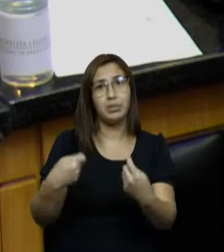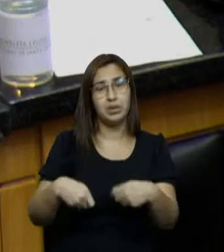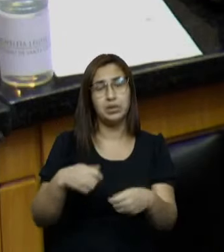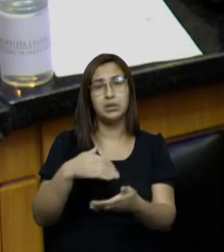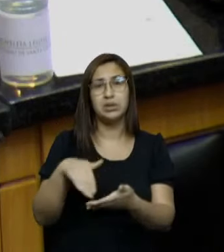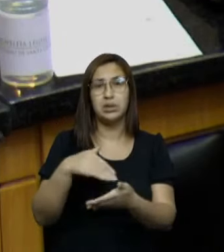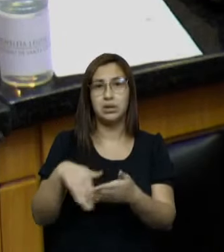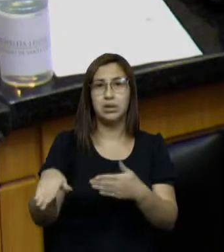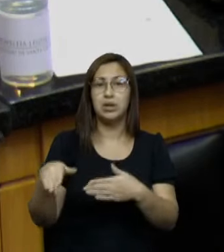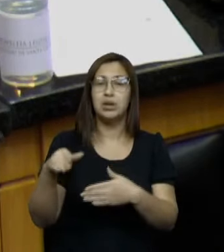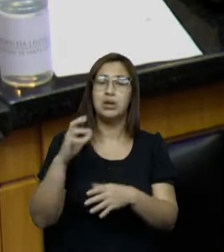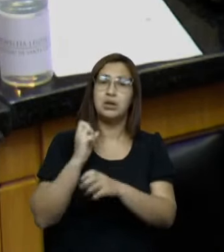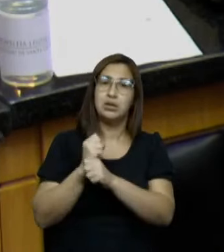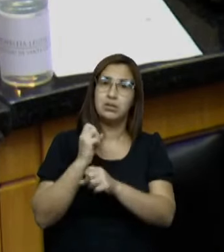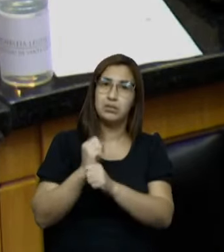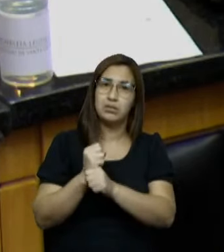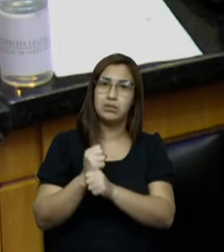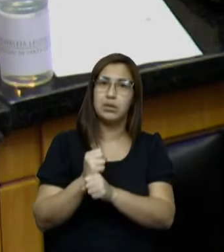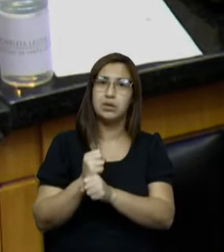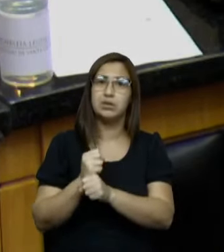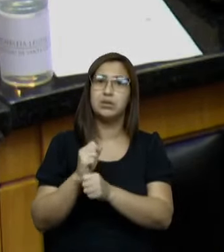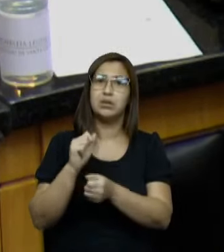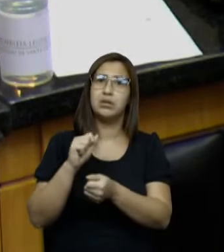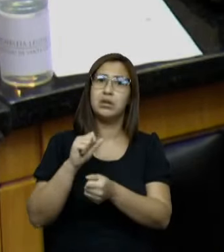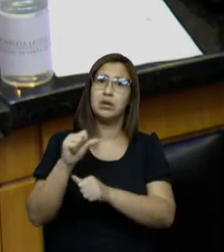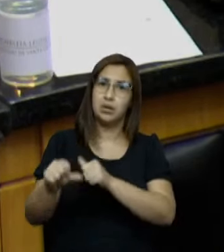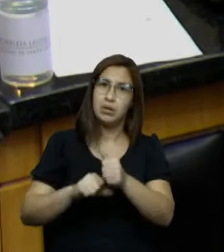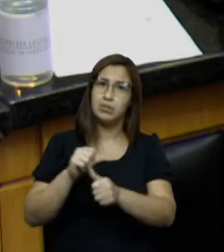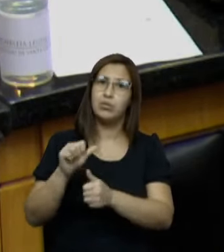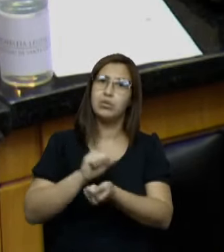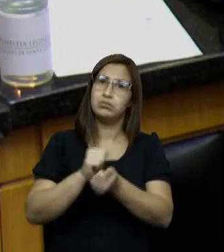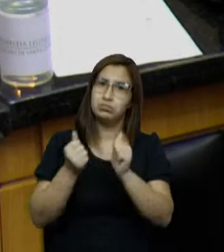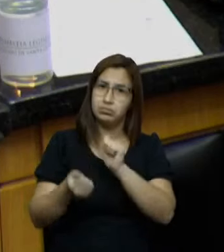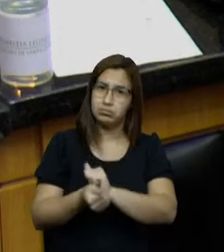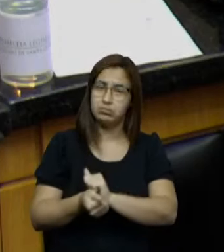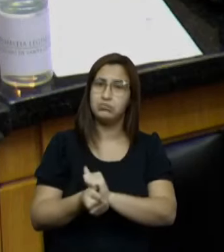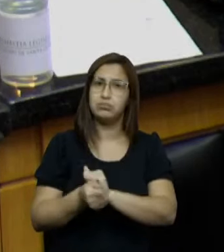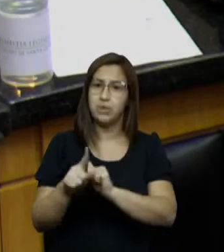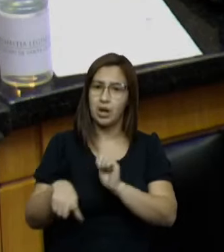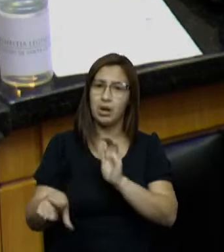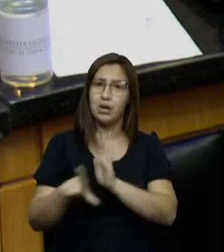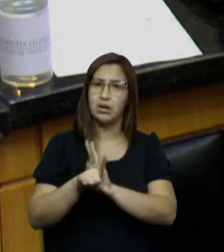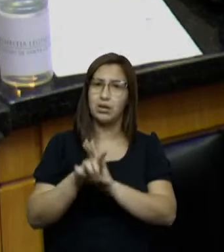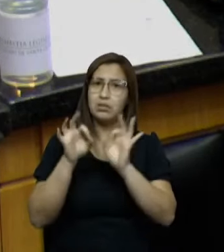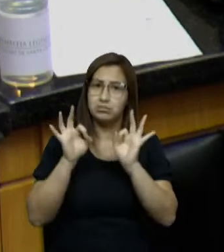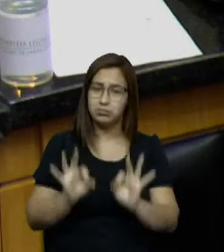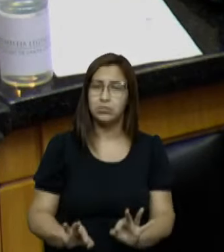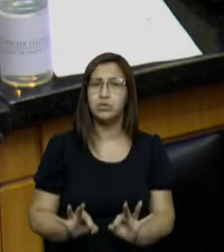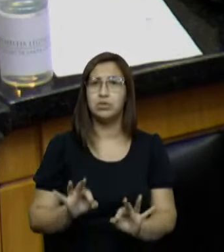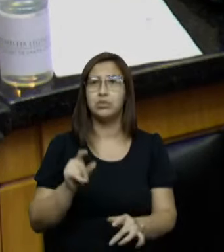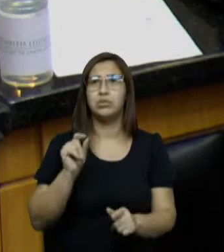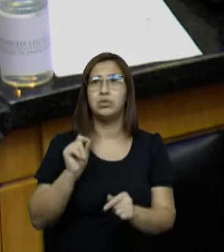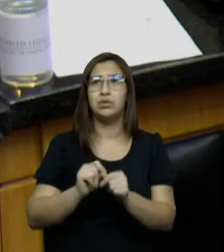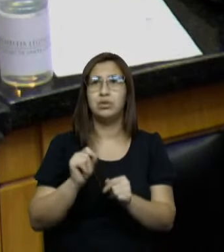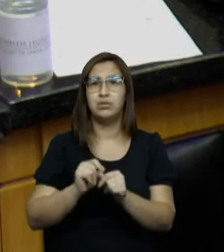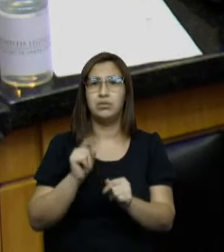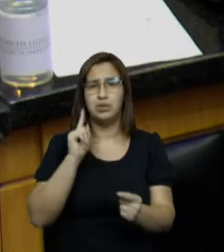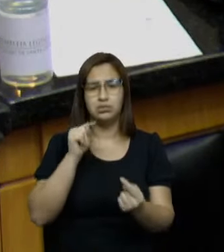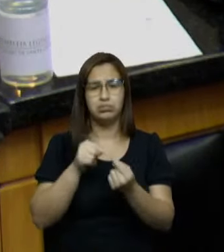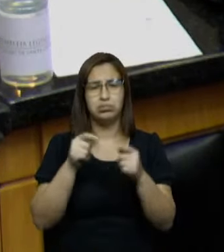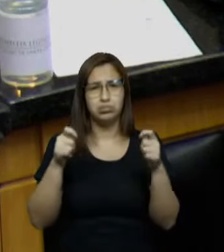da Fazenda se adeque a uma lei aprovada aqui, uma lei justa, uma lei que faz sentido.